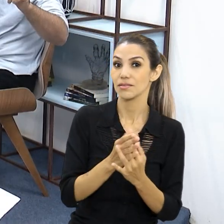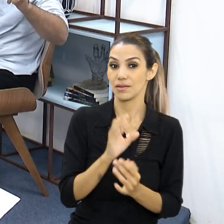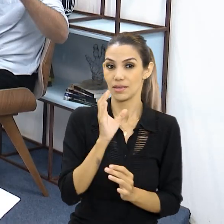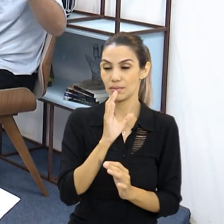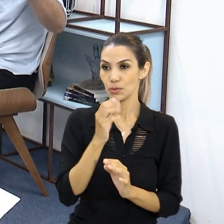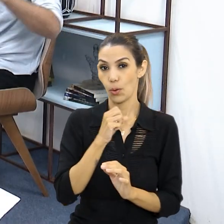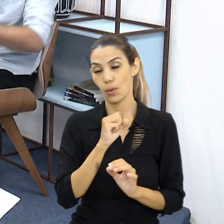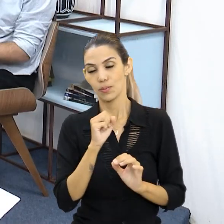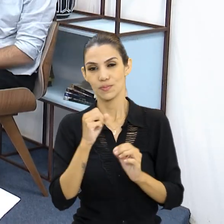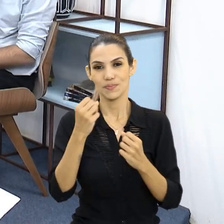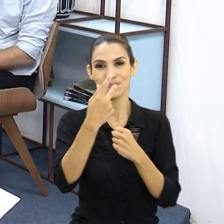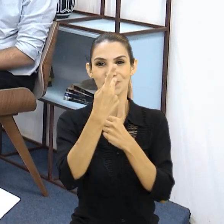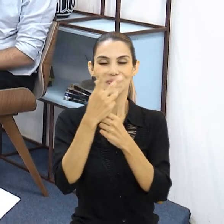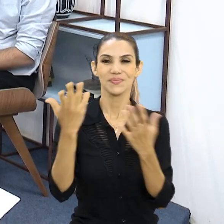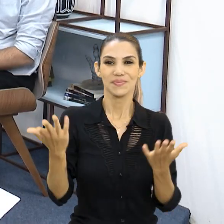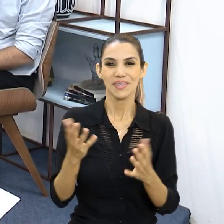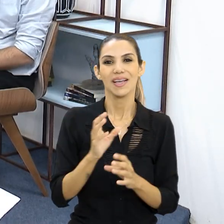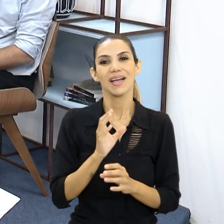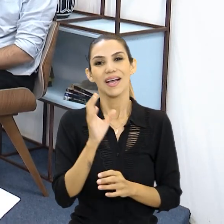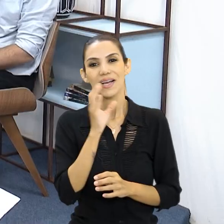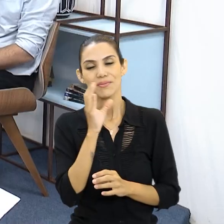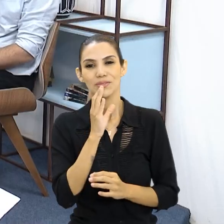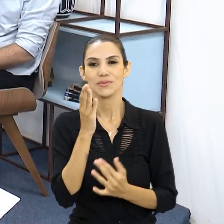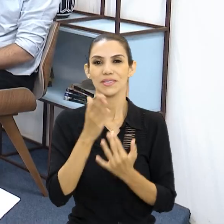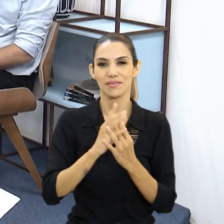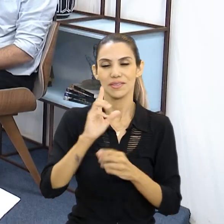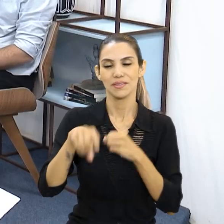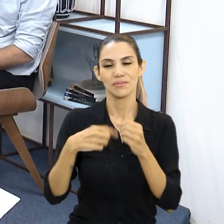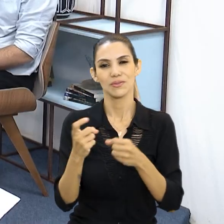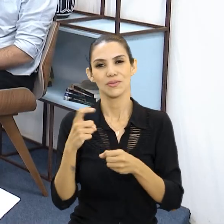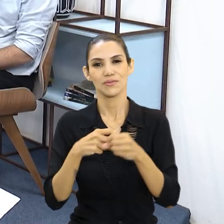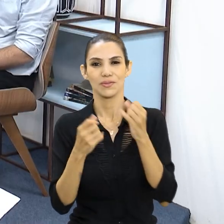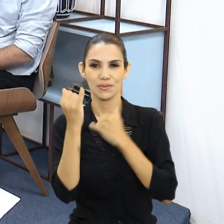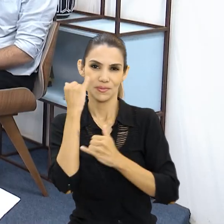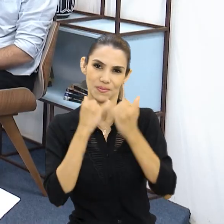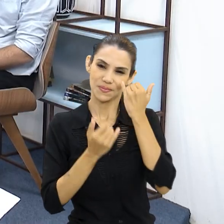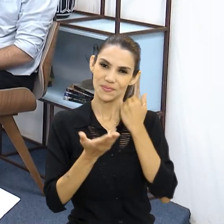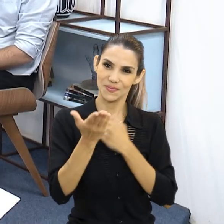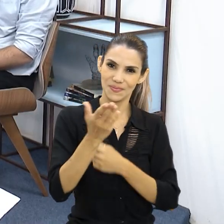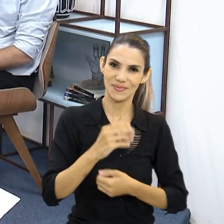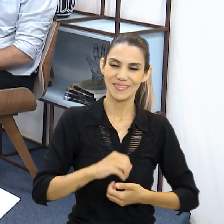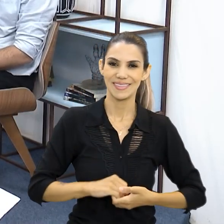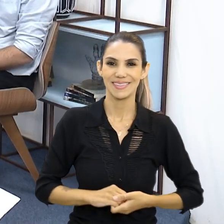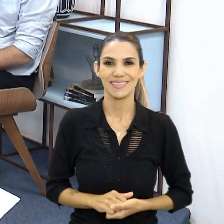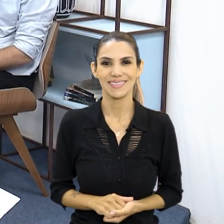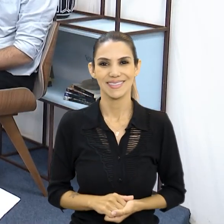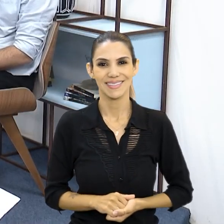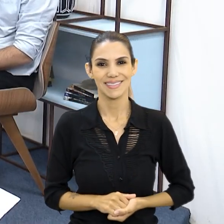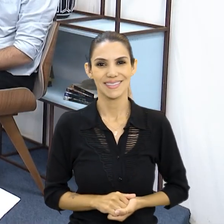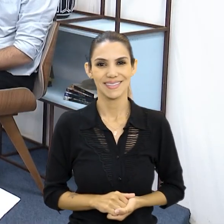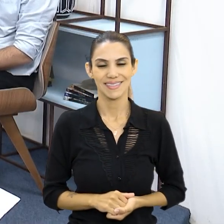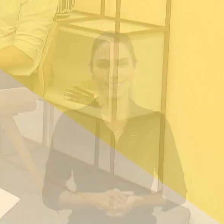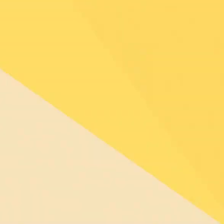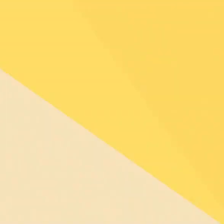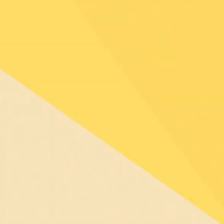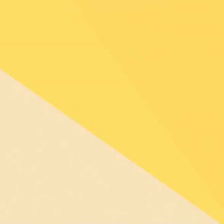nessa câmera? Vamos para um intervalo rapidinho, daqui a pouco a gente volta trazendo muito mais para você.